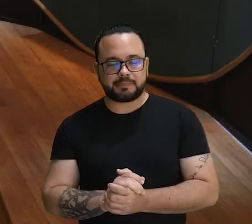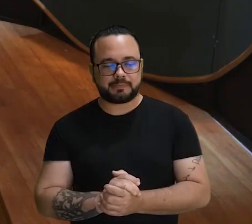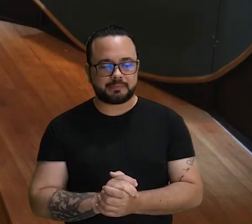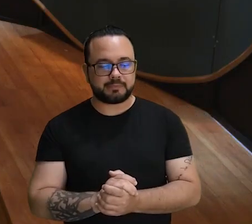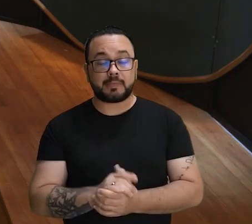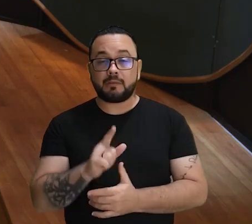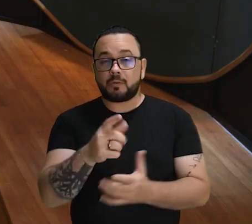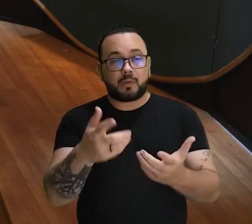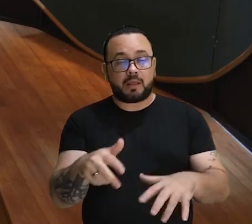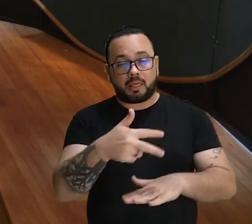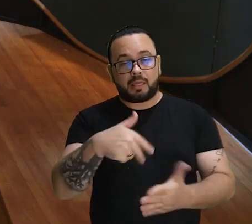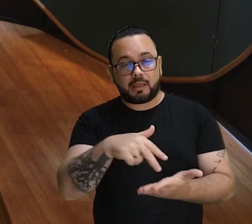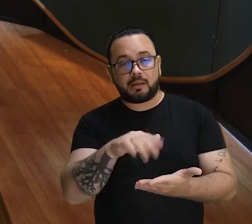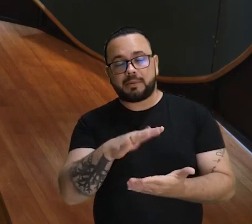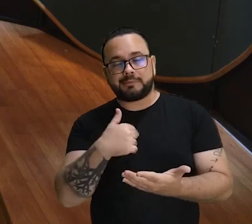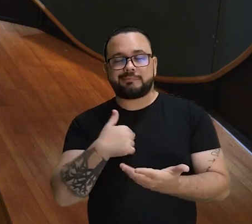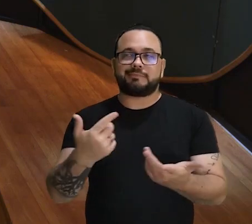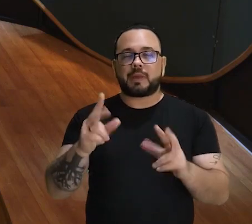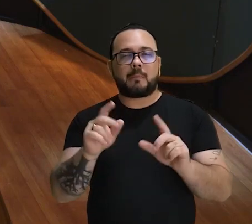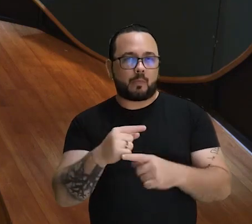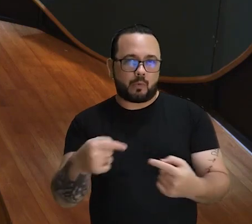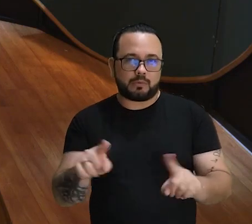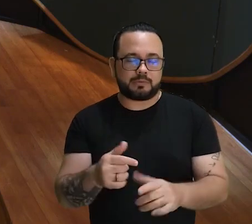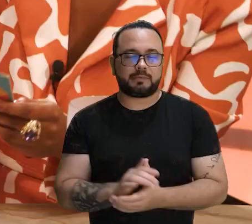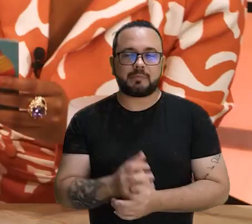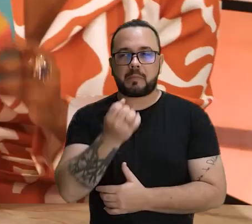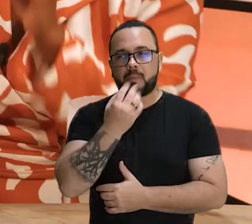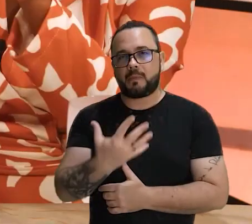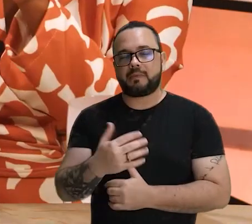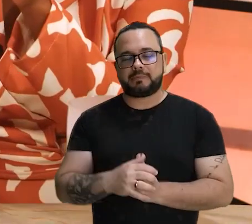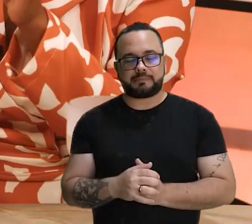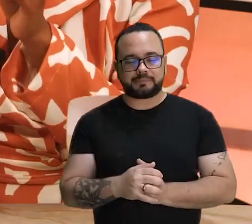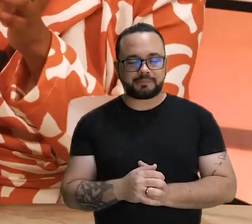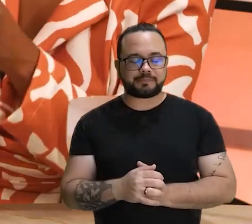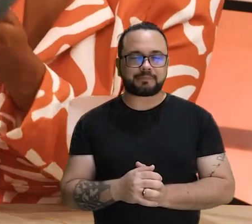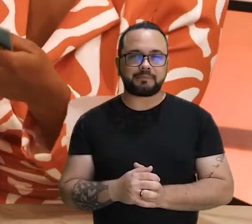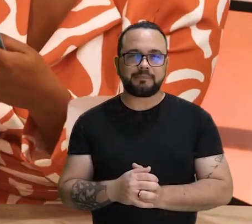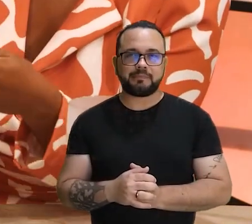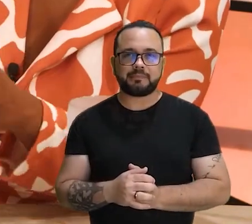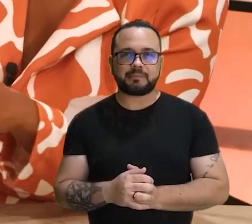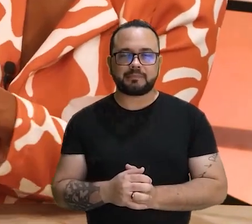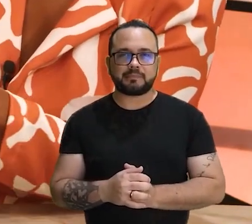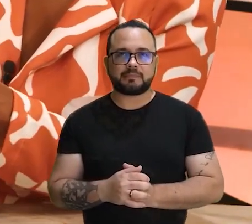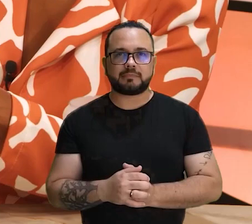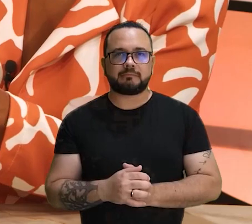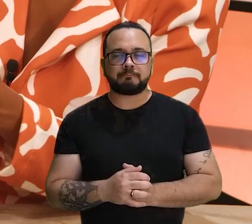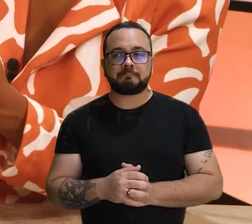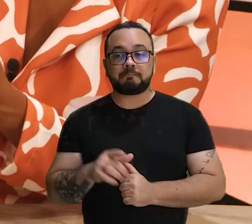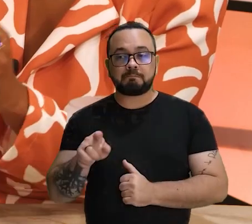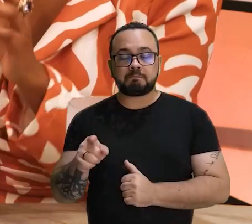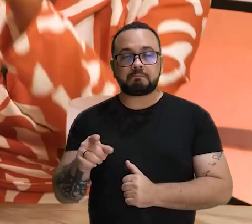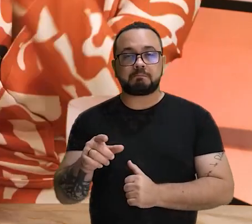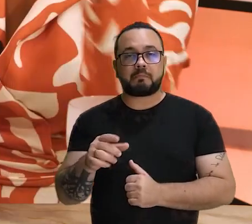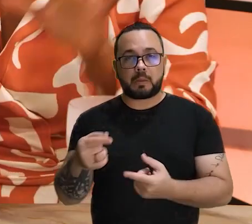Você não quer dançar, mas eu... É muito bom. Gente, ouçam, é muito bom. É assim,